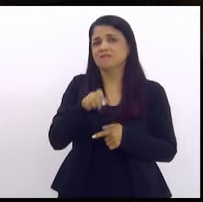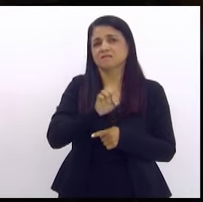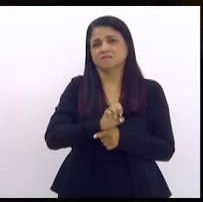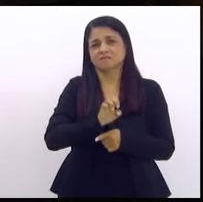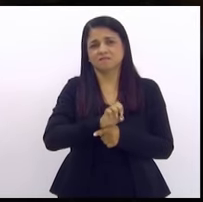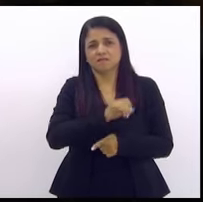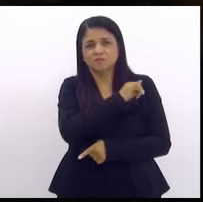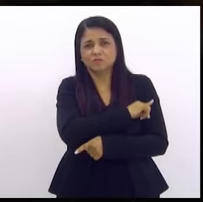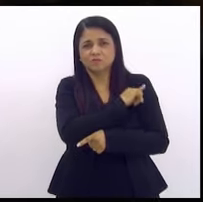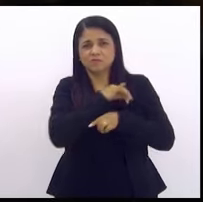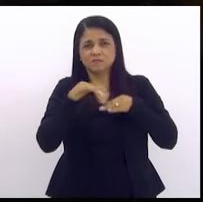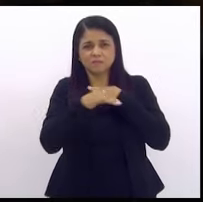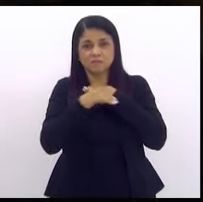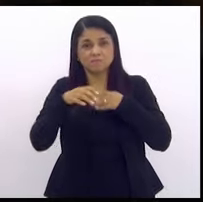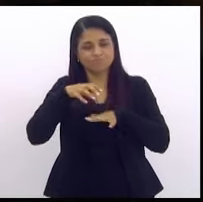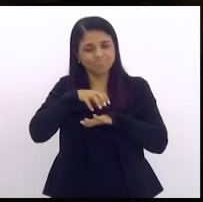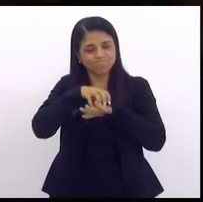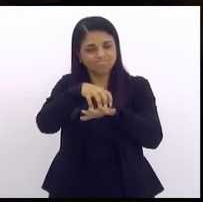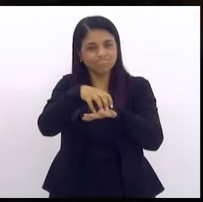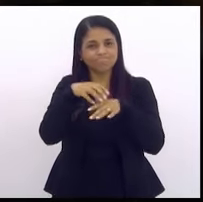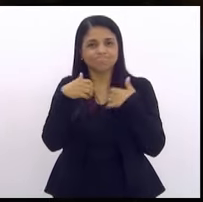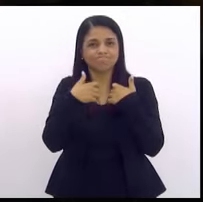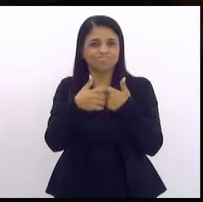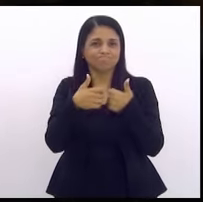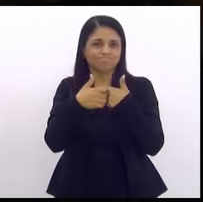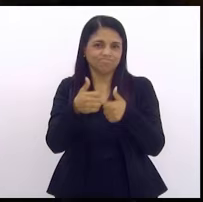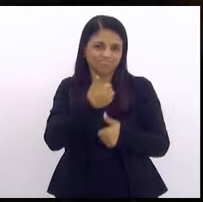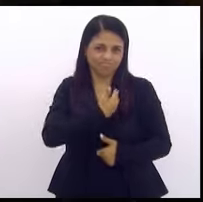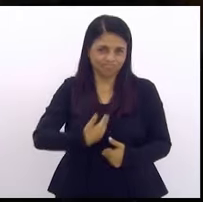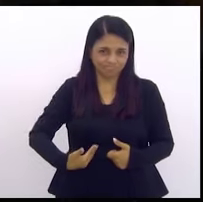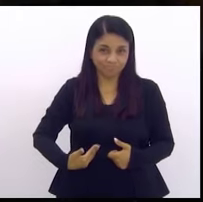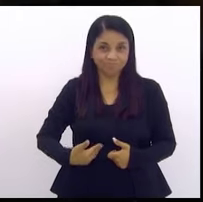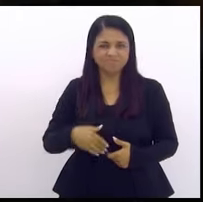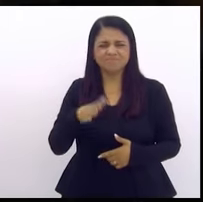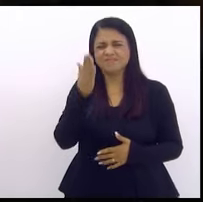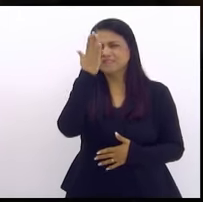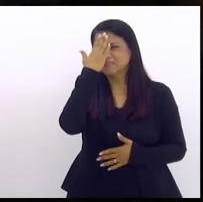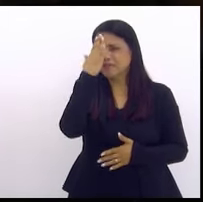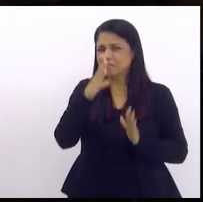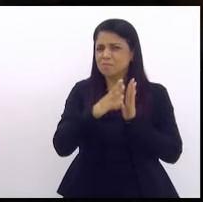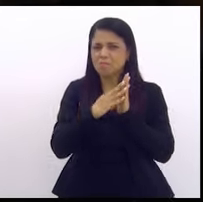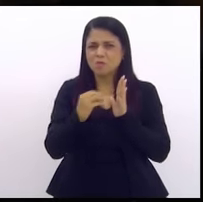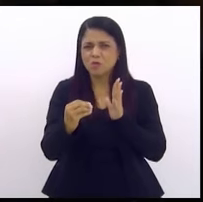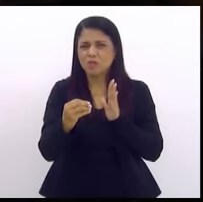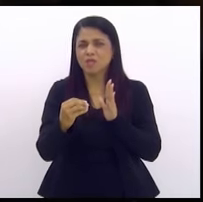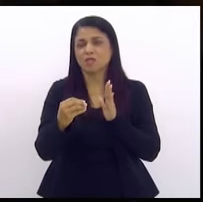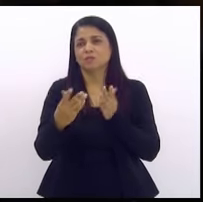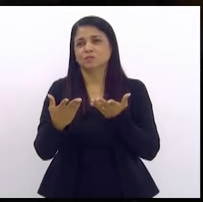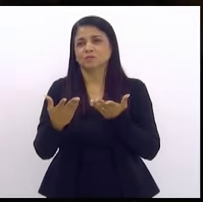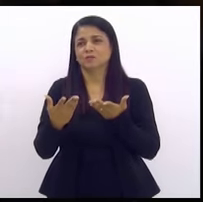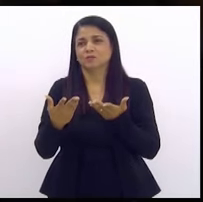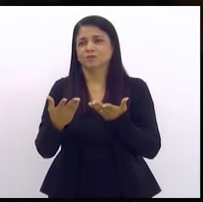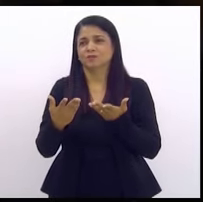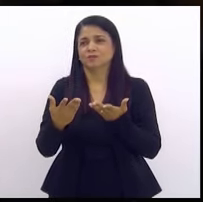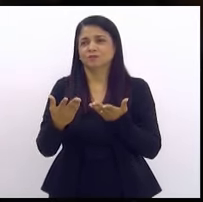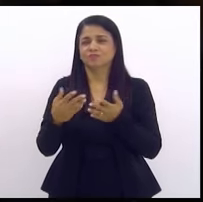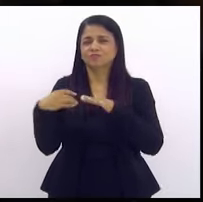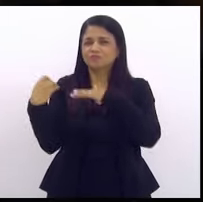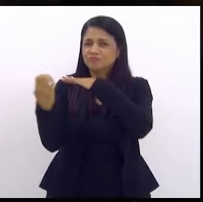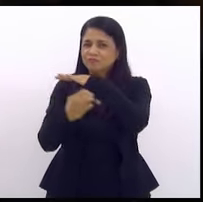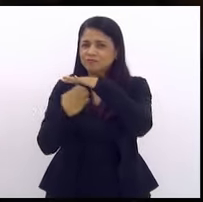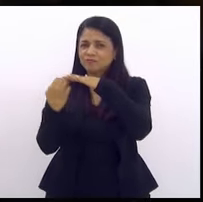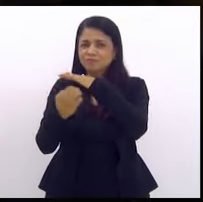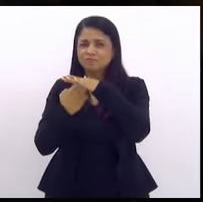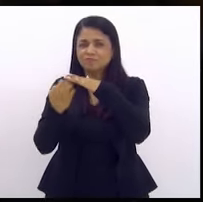Janeiro, que é o transporte público. A gente sabe que esse modelo de concessões e permissões de empresas que